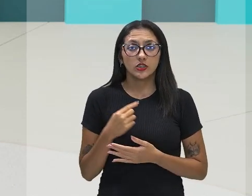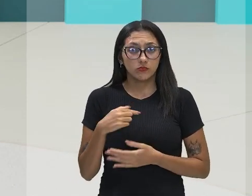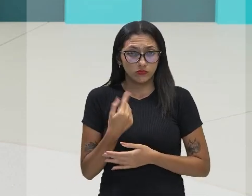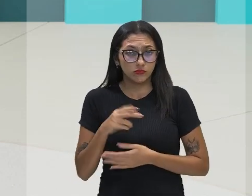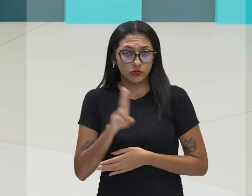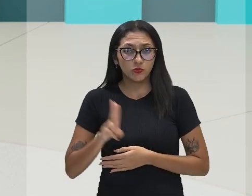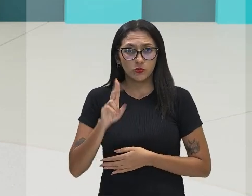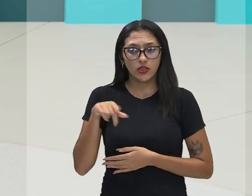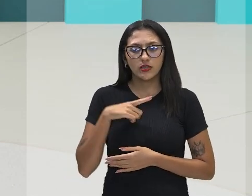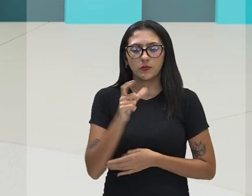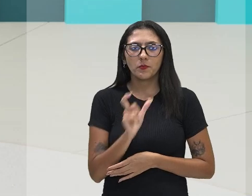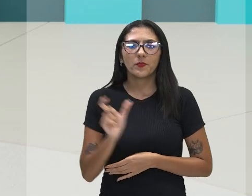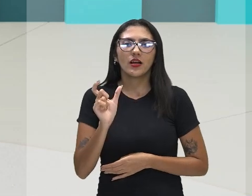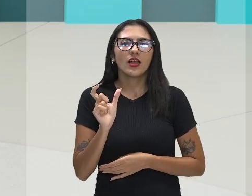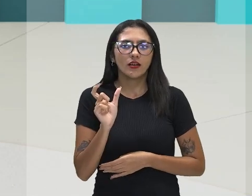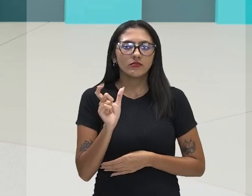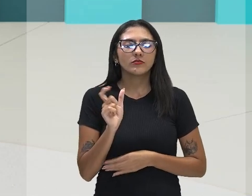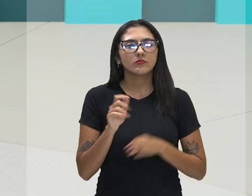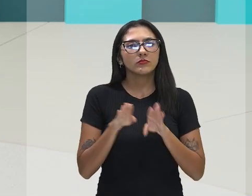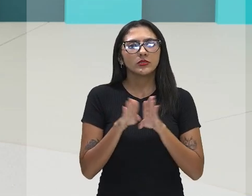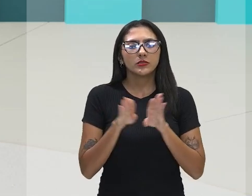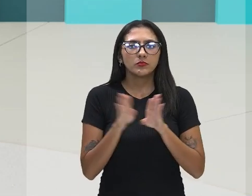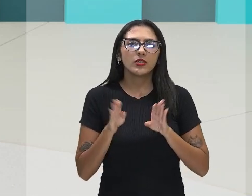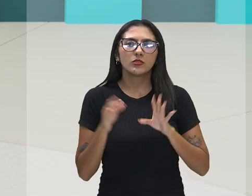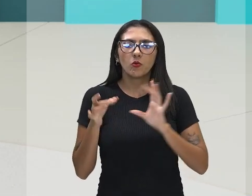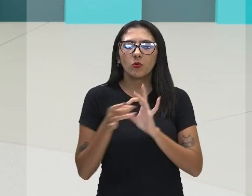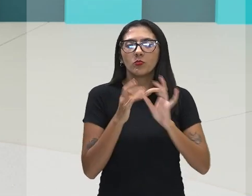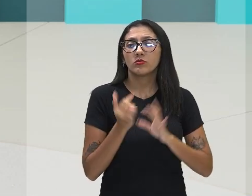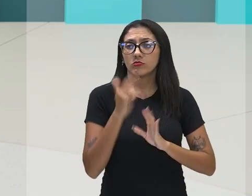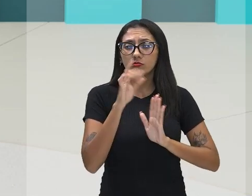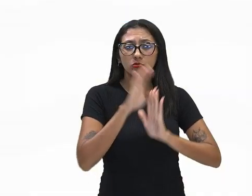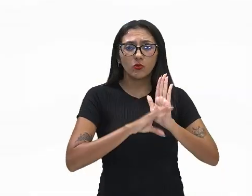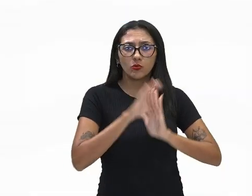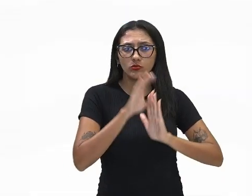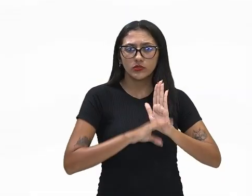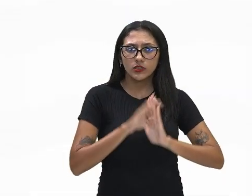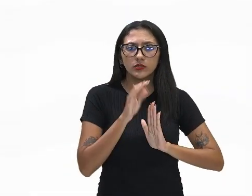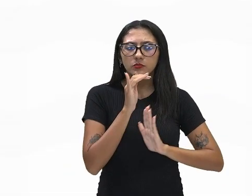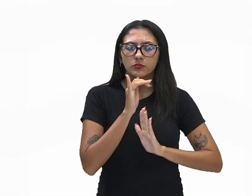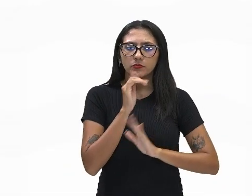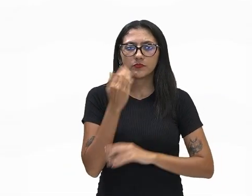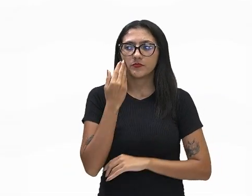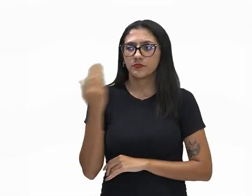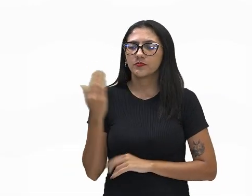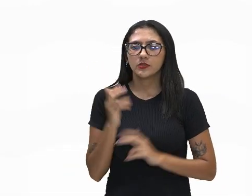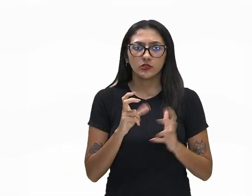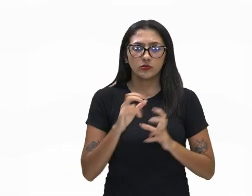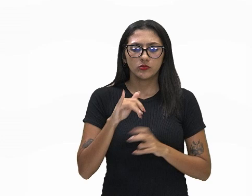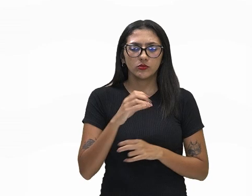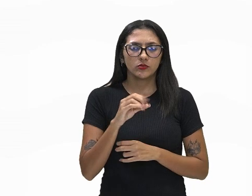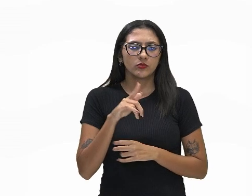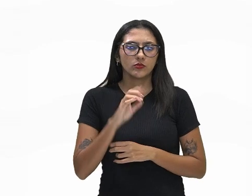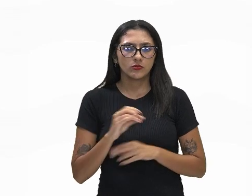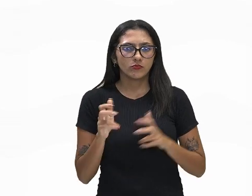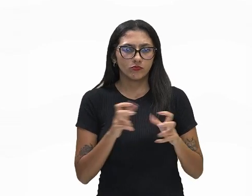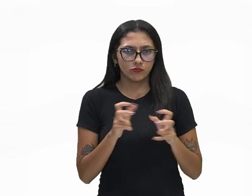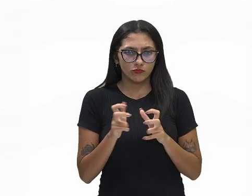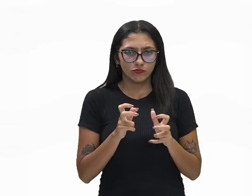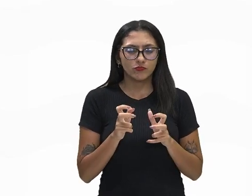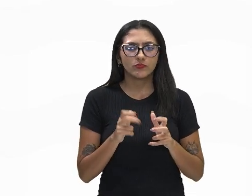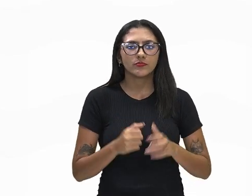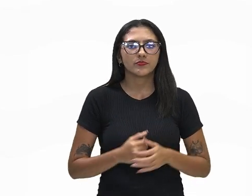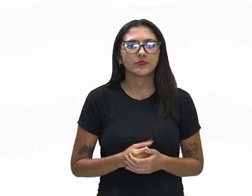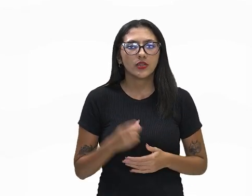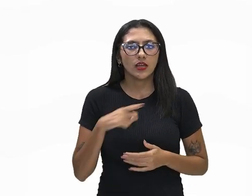e associamos ela a outros conceitos, como, por exemplo, o de jogo, que aparece para você agora, que é definido como